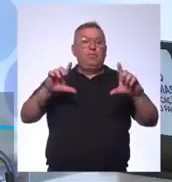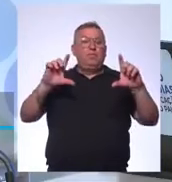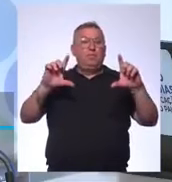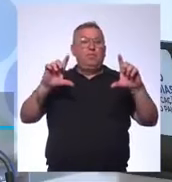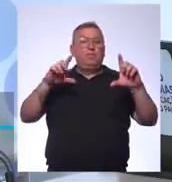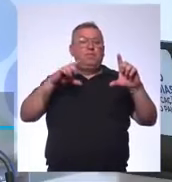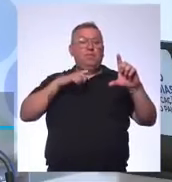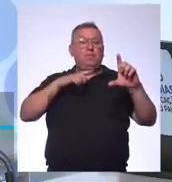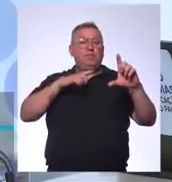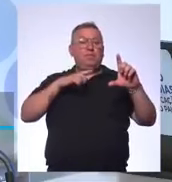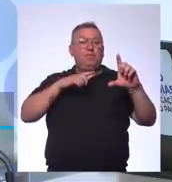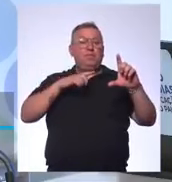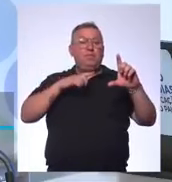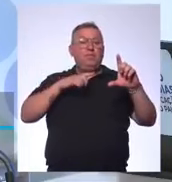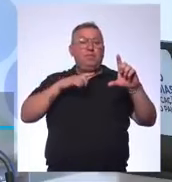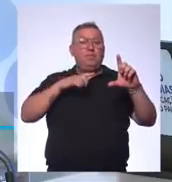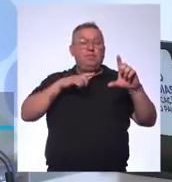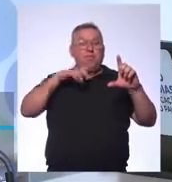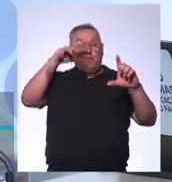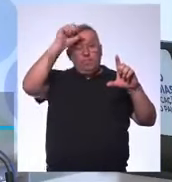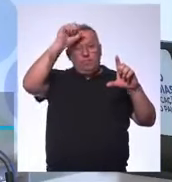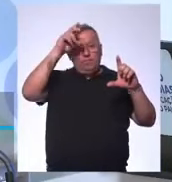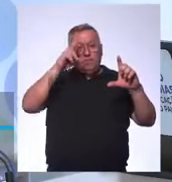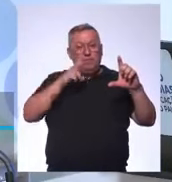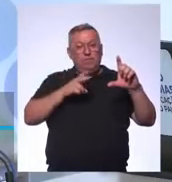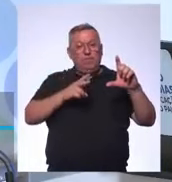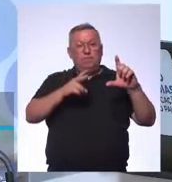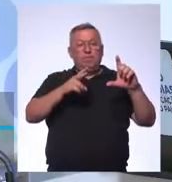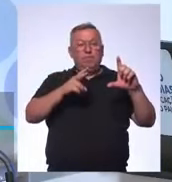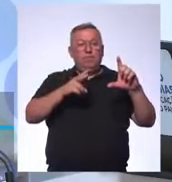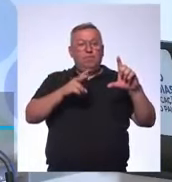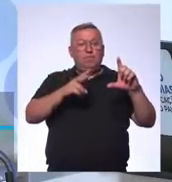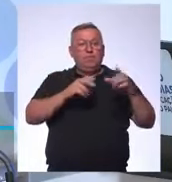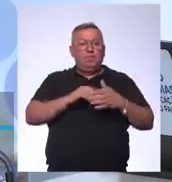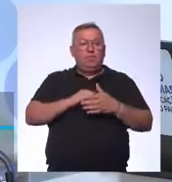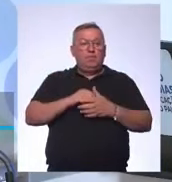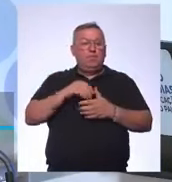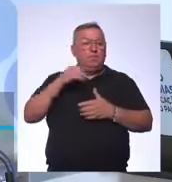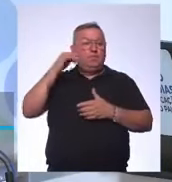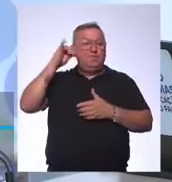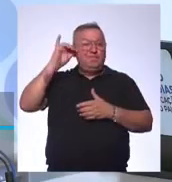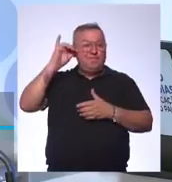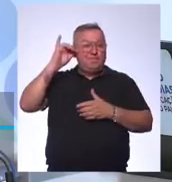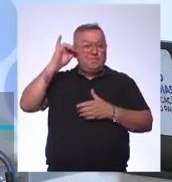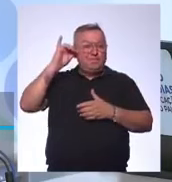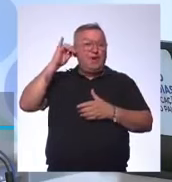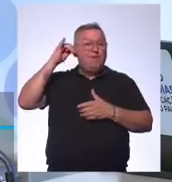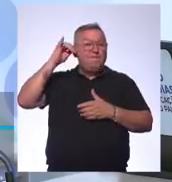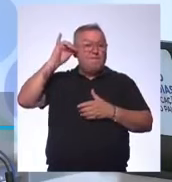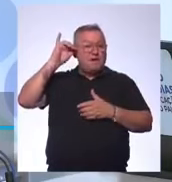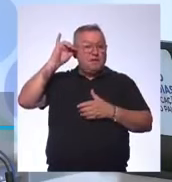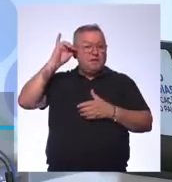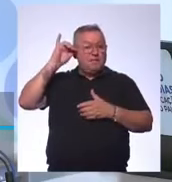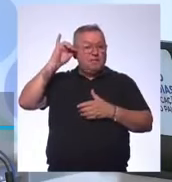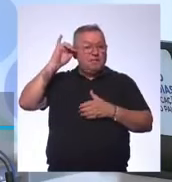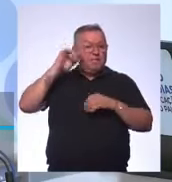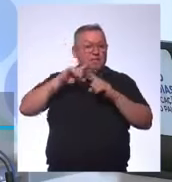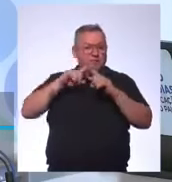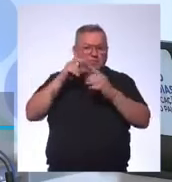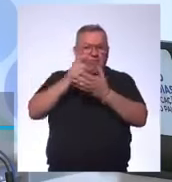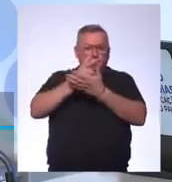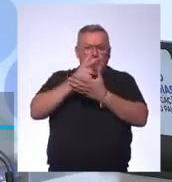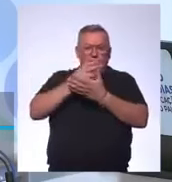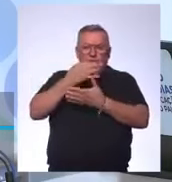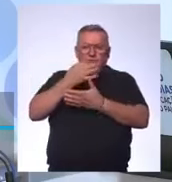está no Aprender Sempre é a da vaca. Ok, era essa mesmo, tá? Mas aí a gente achou